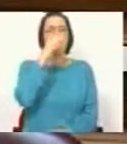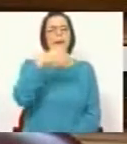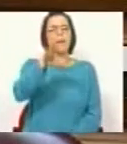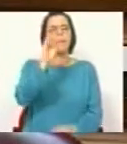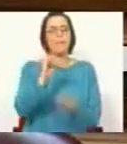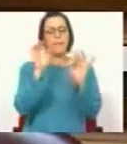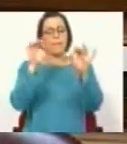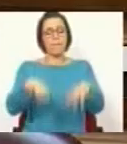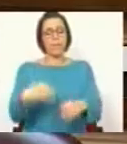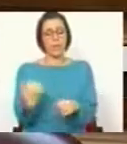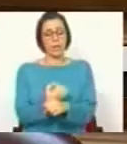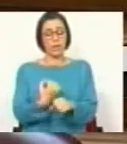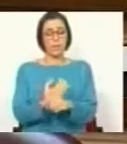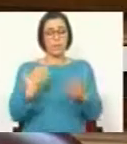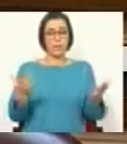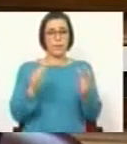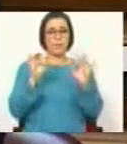PS,